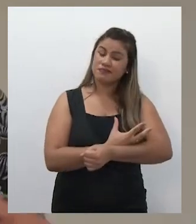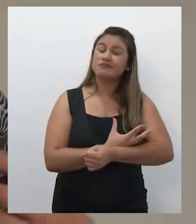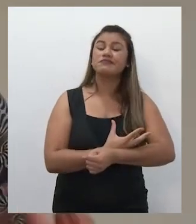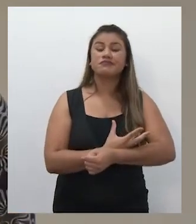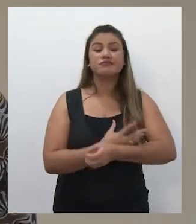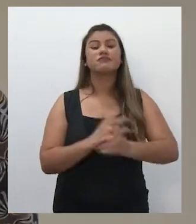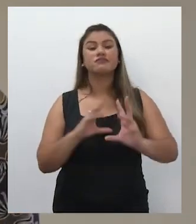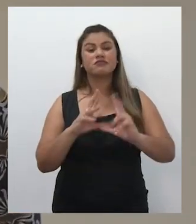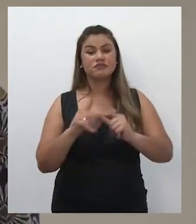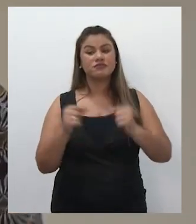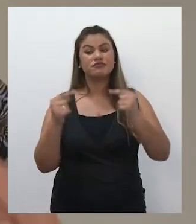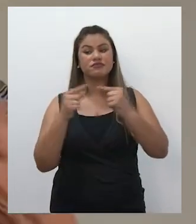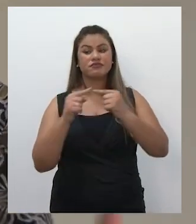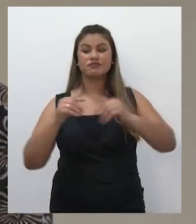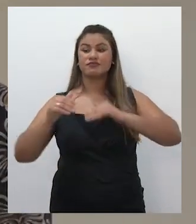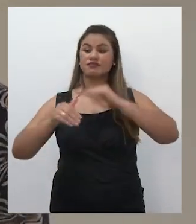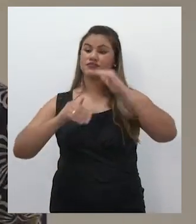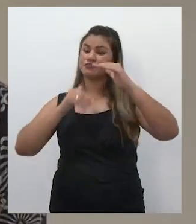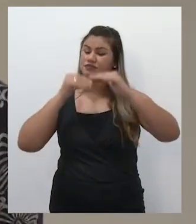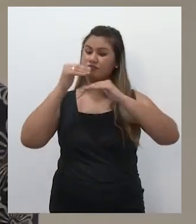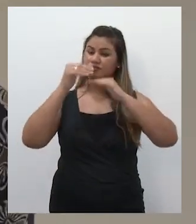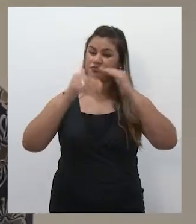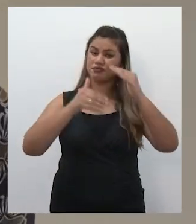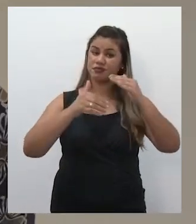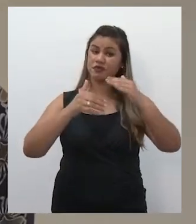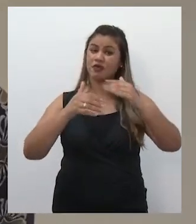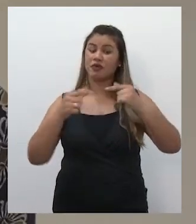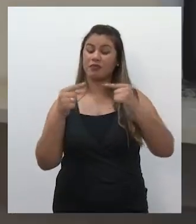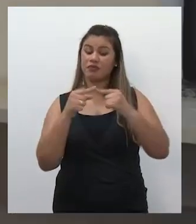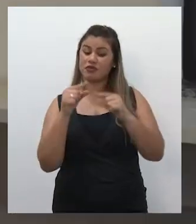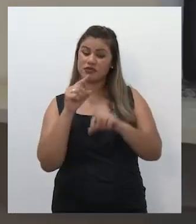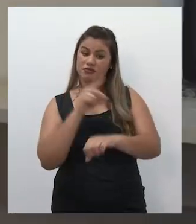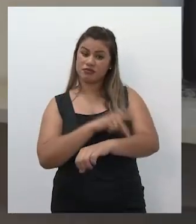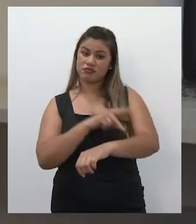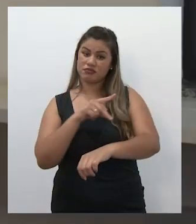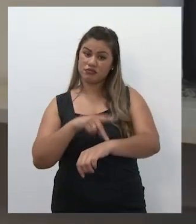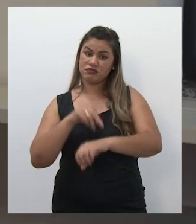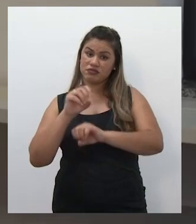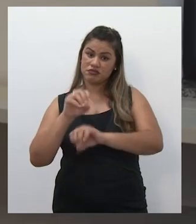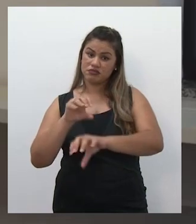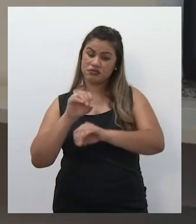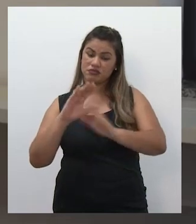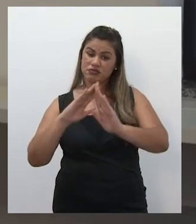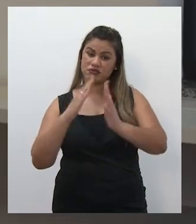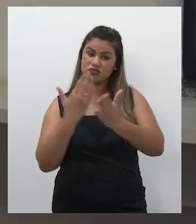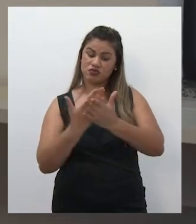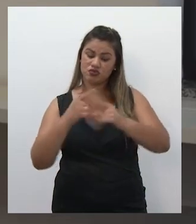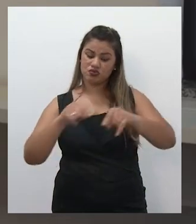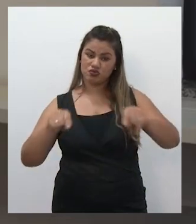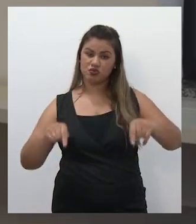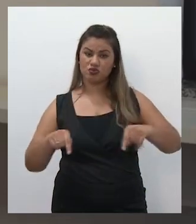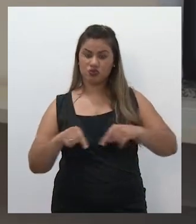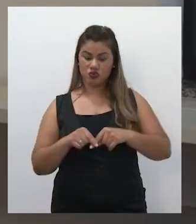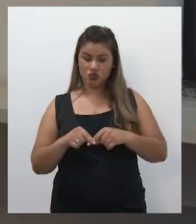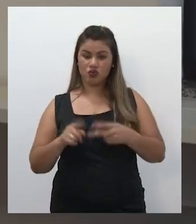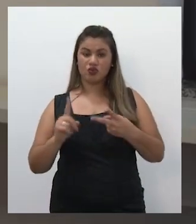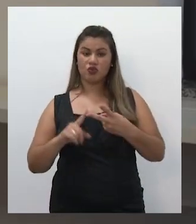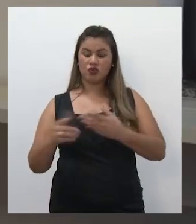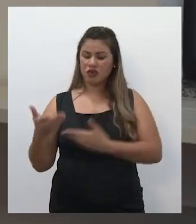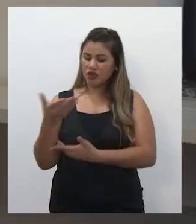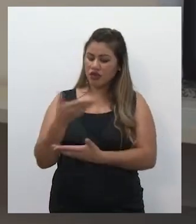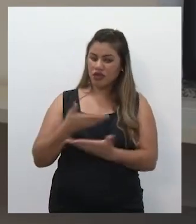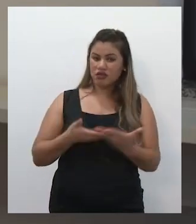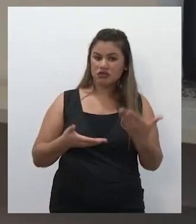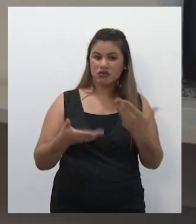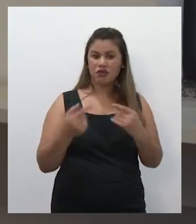mais desenvolvido no tipo de prática pedagógica que se traz para a sala de aula, no tipo de relação que se